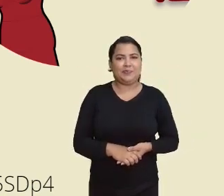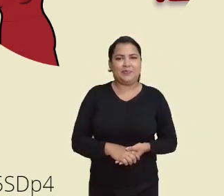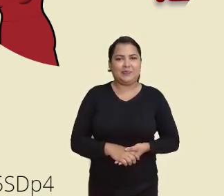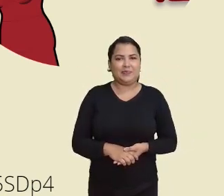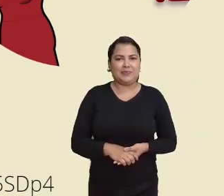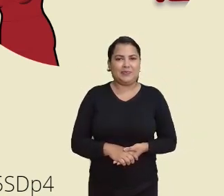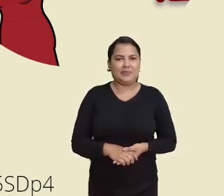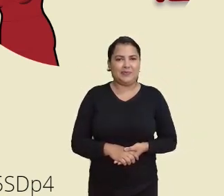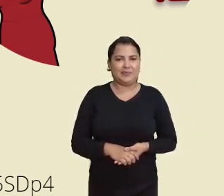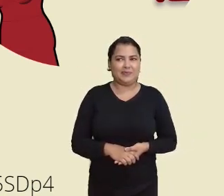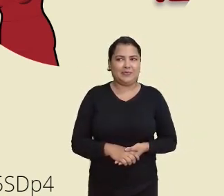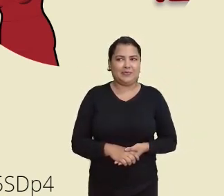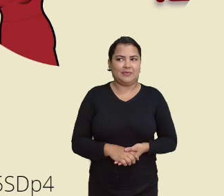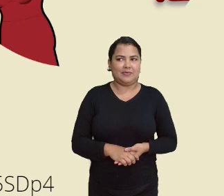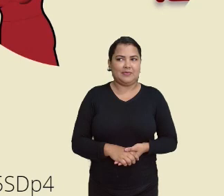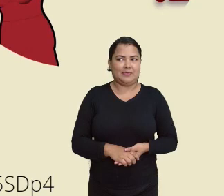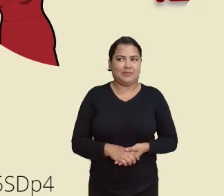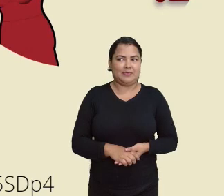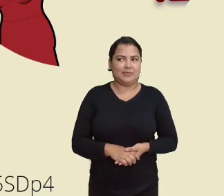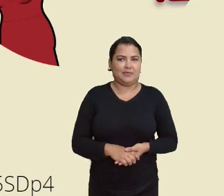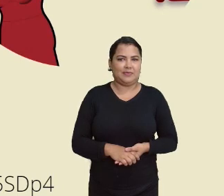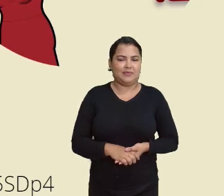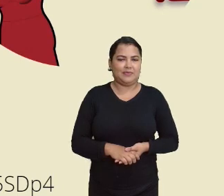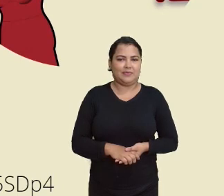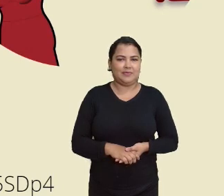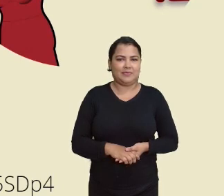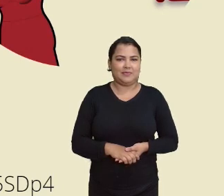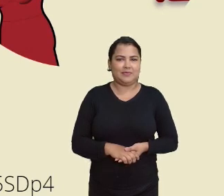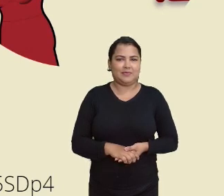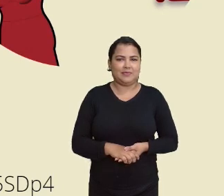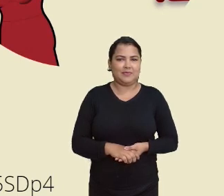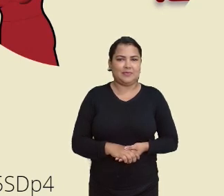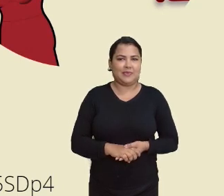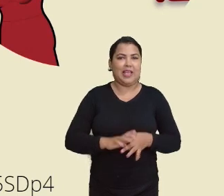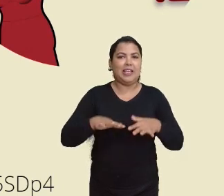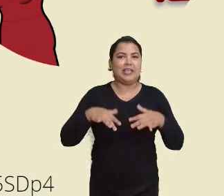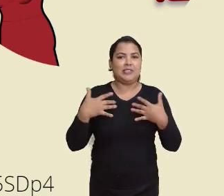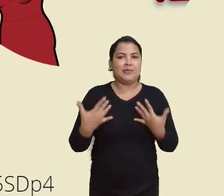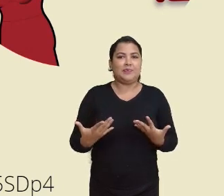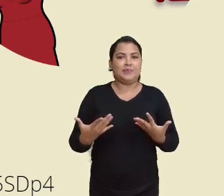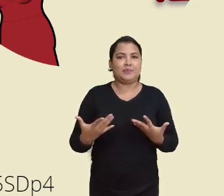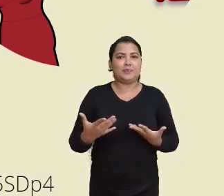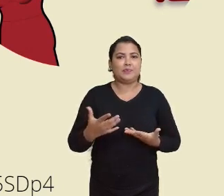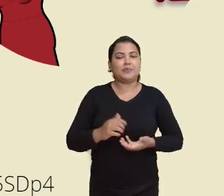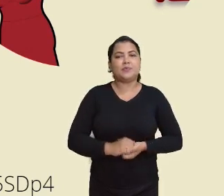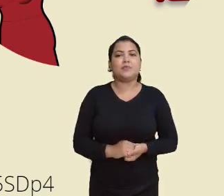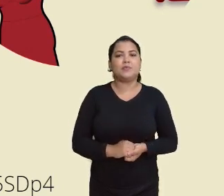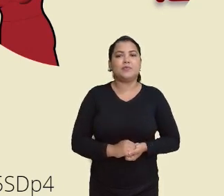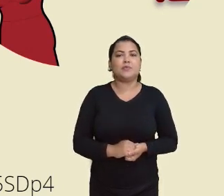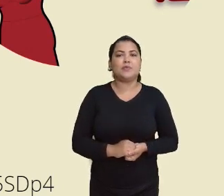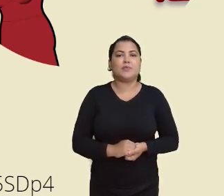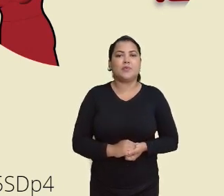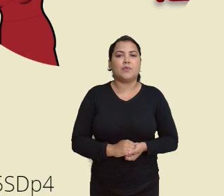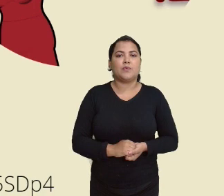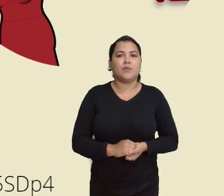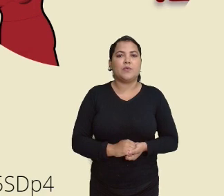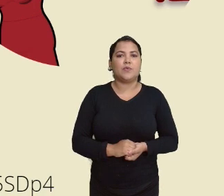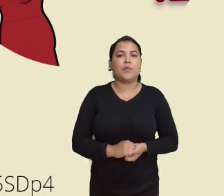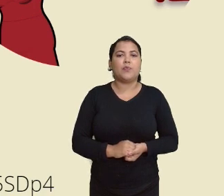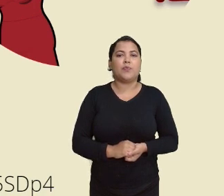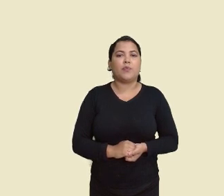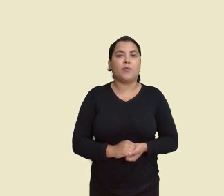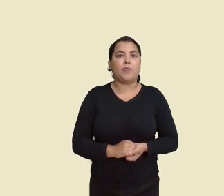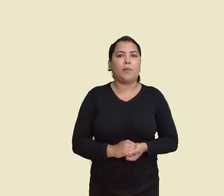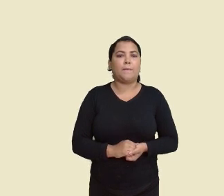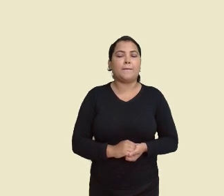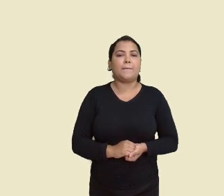expressão artística ou como forma de divertimento. Enquanto arte, a dança se expressa por meio dos signos de